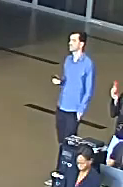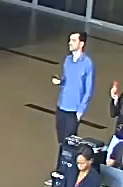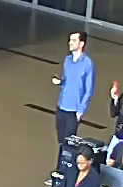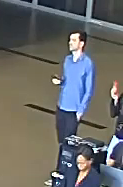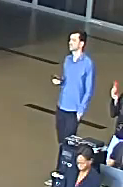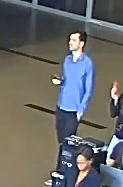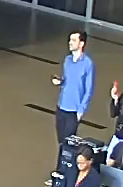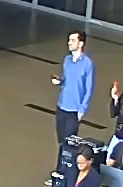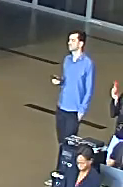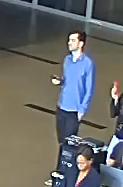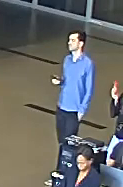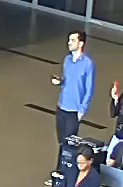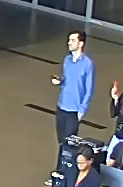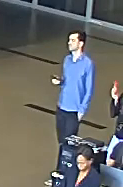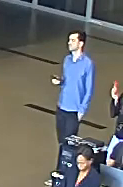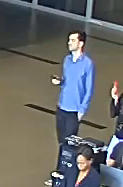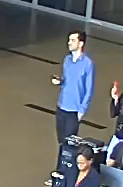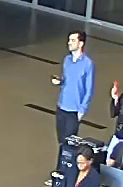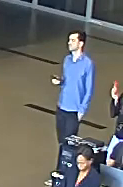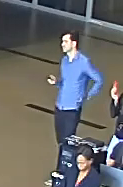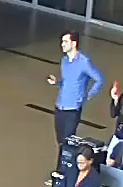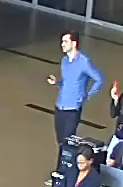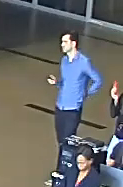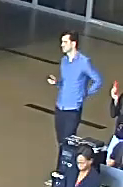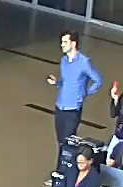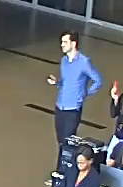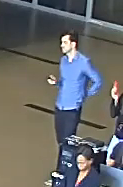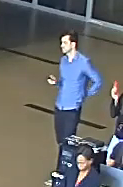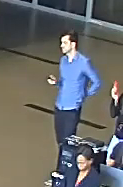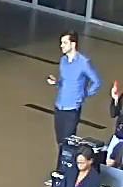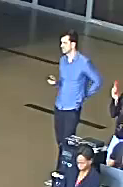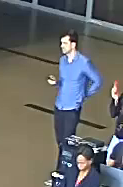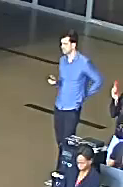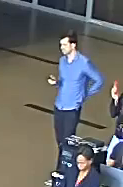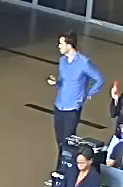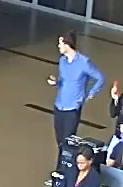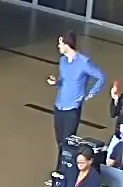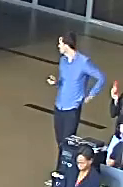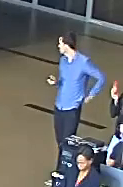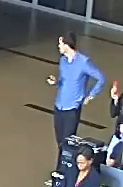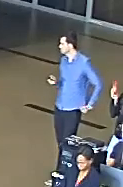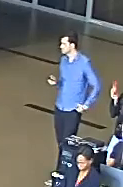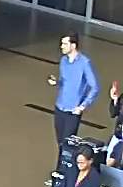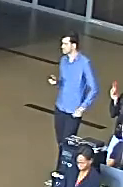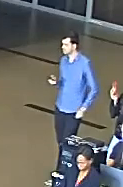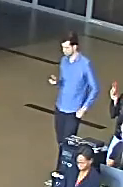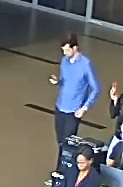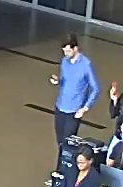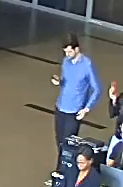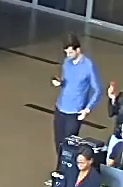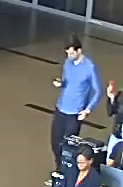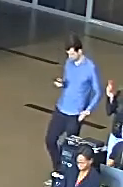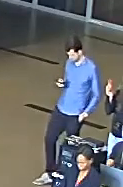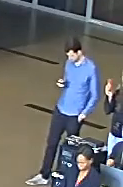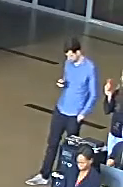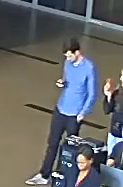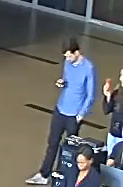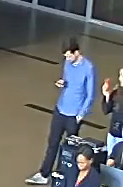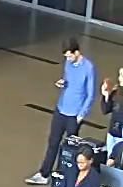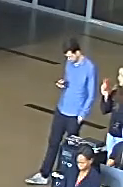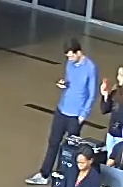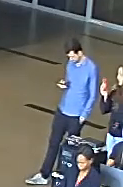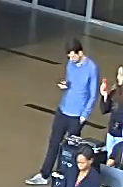a sua parte de ajuda e de compreensão desta vida e desse processo do viver então igualdade